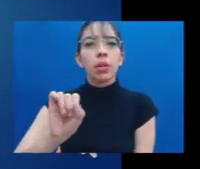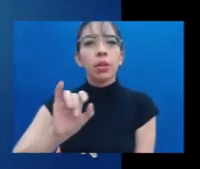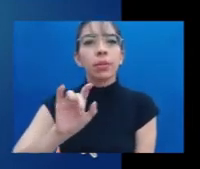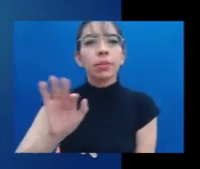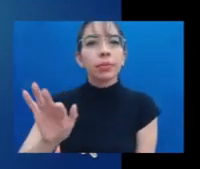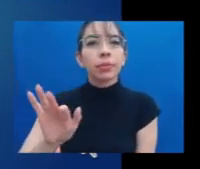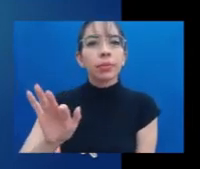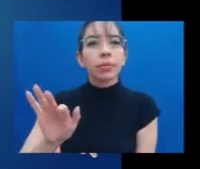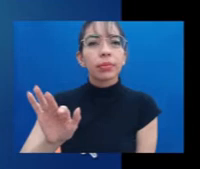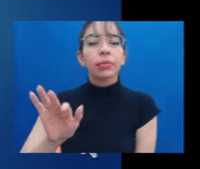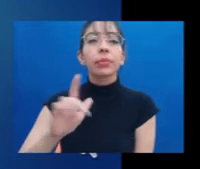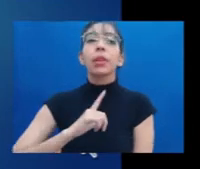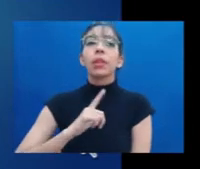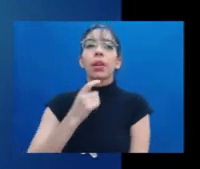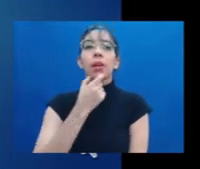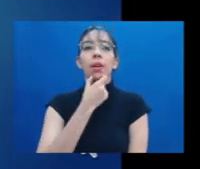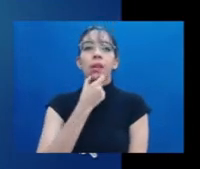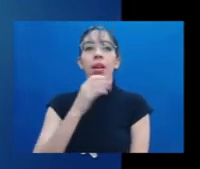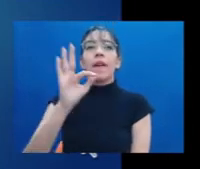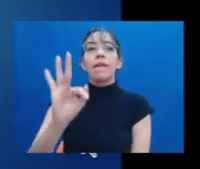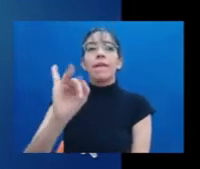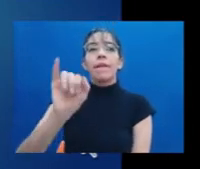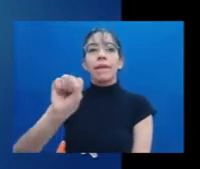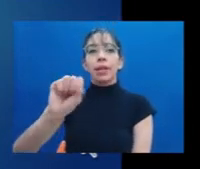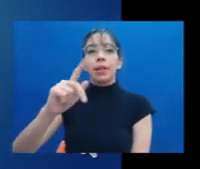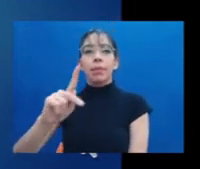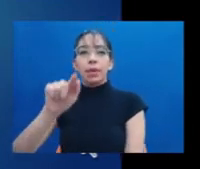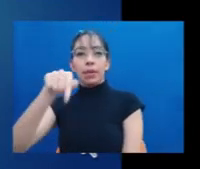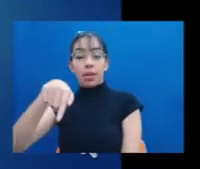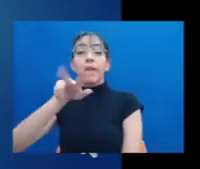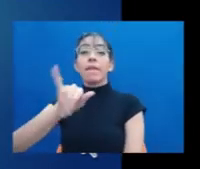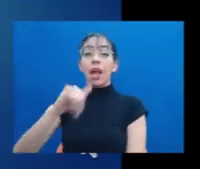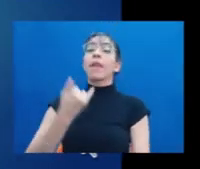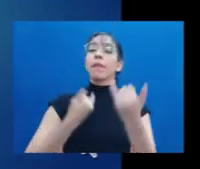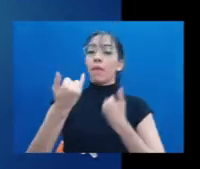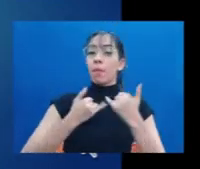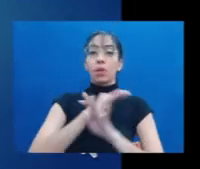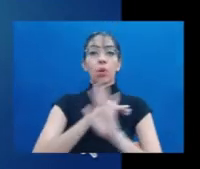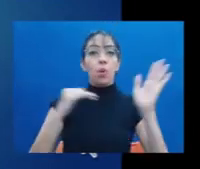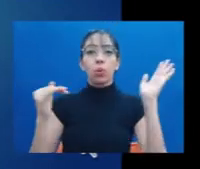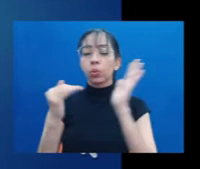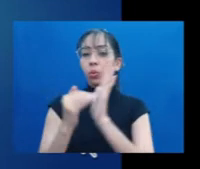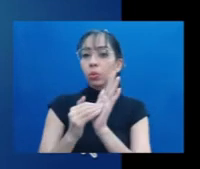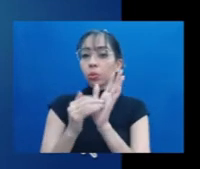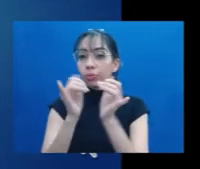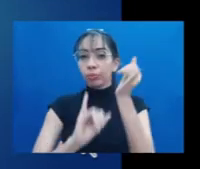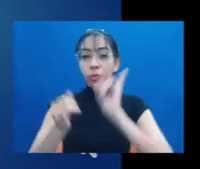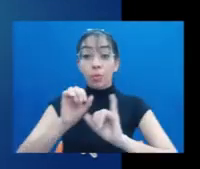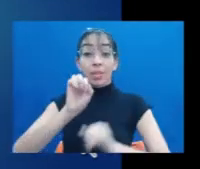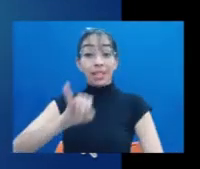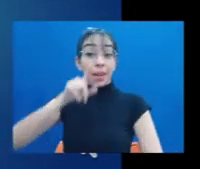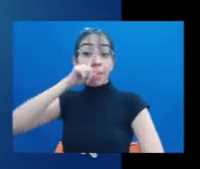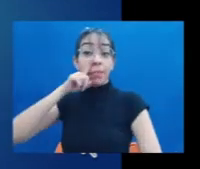de Produtos Químicos, ou MSDS em inglês. Nessa ficha, eu vou ter toda a informação sobre aquele produto, tanto do ponto de vista